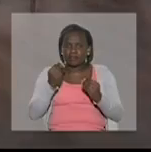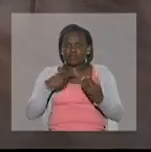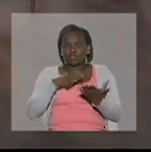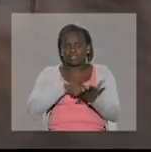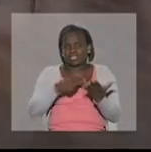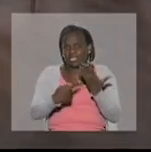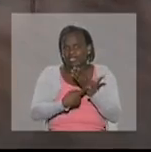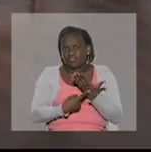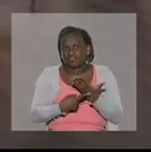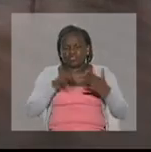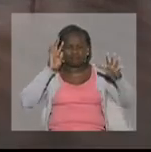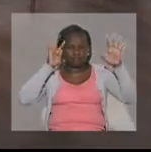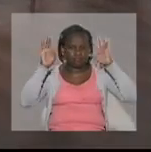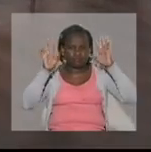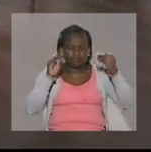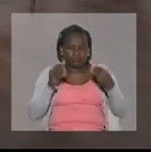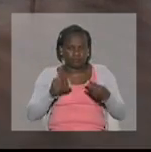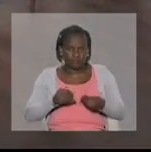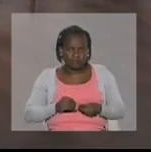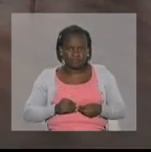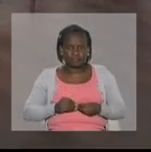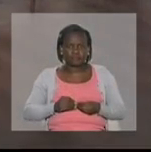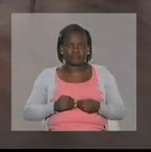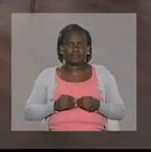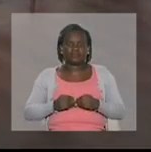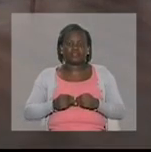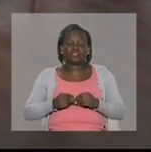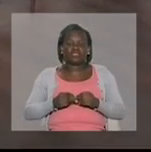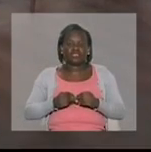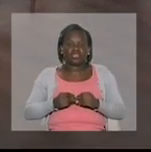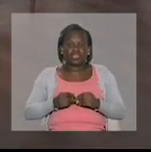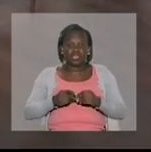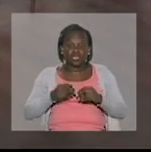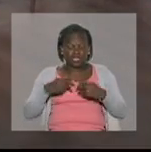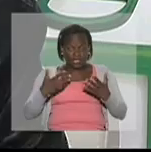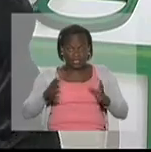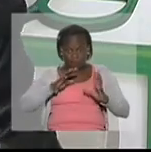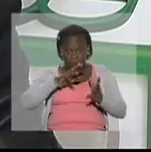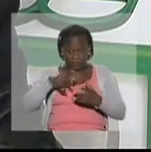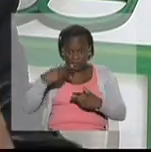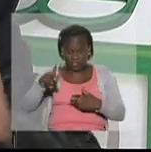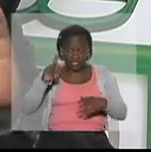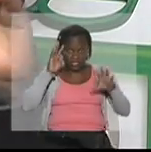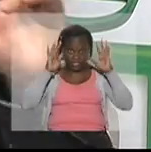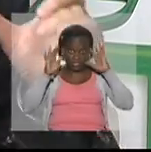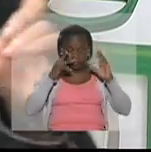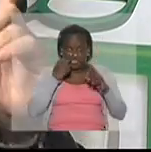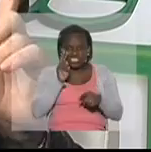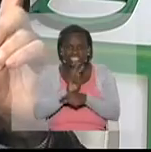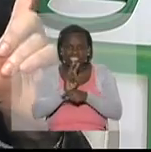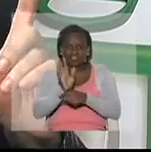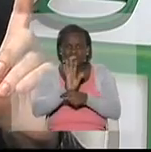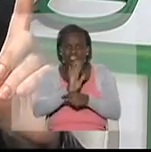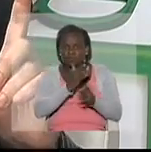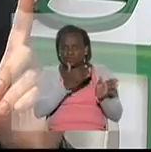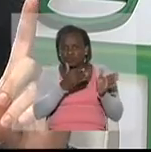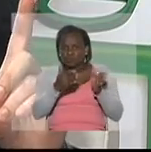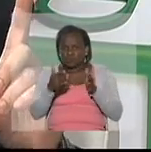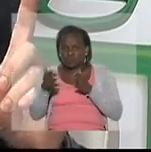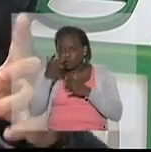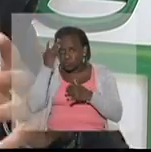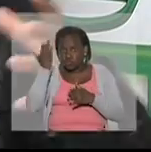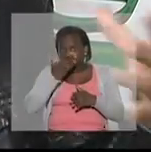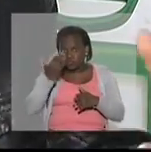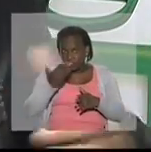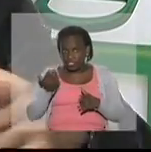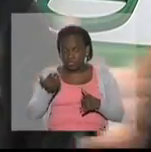de metáforas, né? E fantasia, é um mundo fantástico, né? Nesse mundo fantástico ela é como se passasse um filme, que ninguém vê